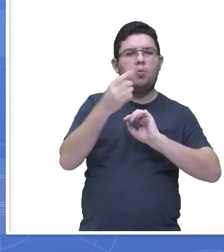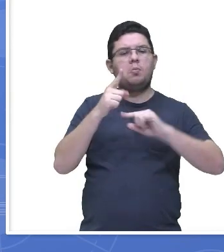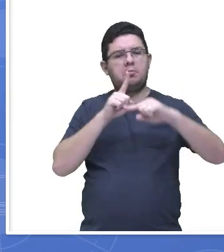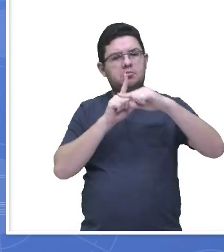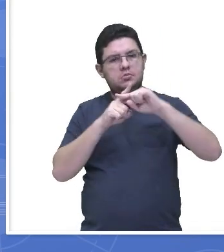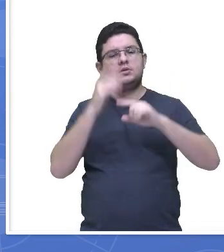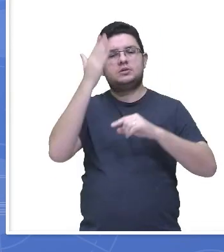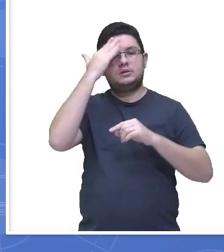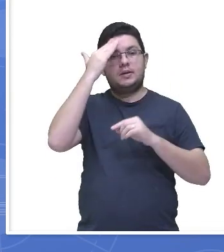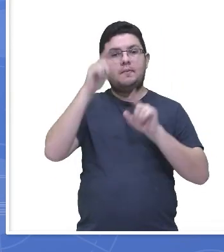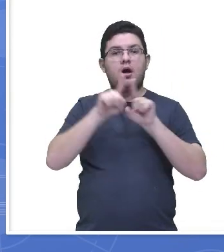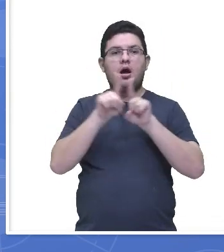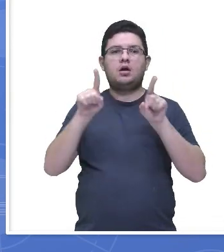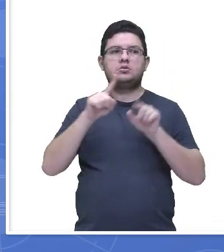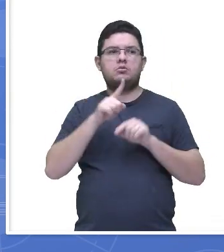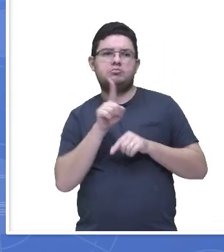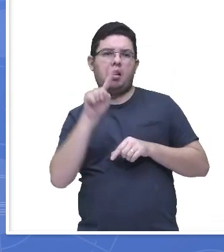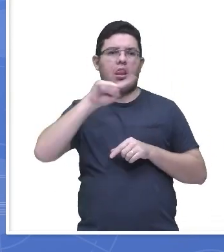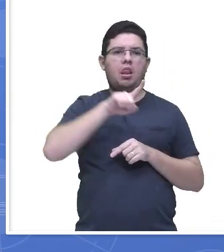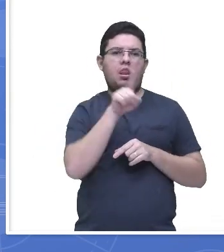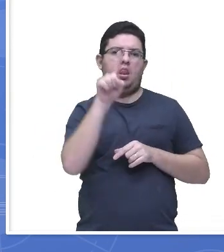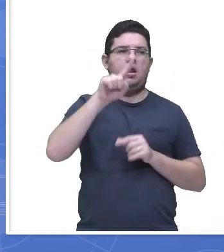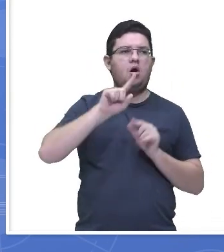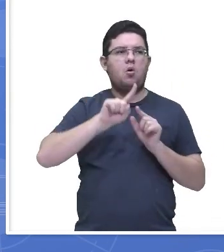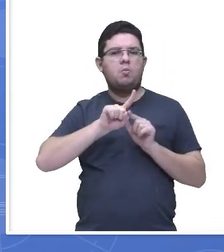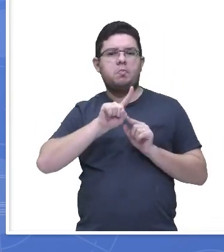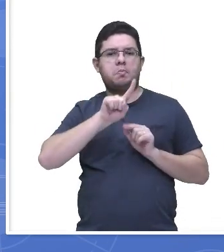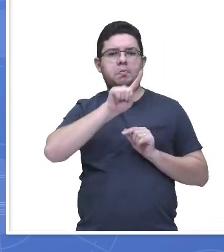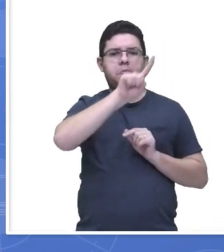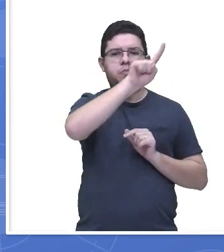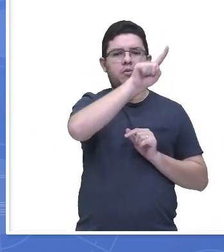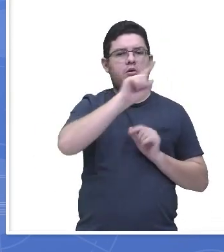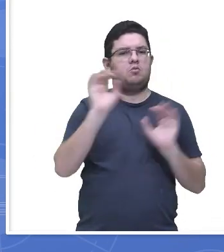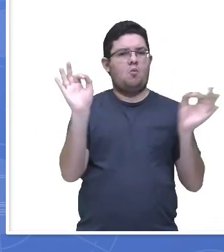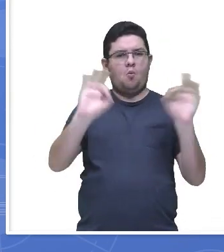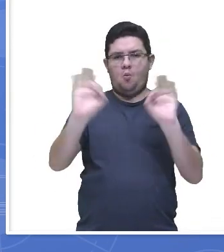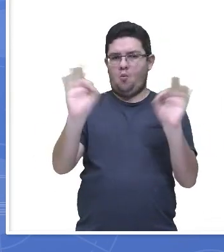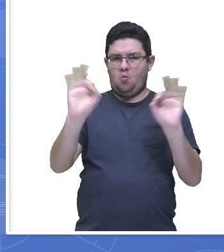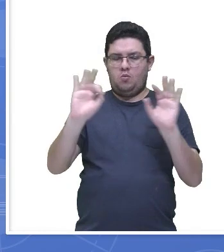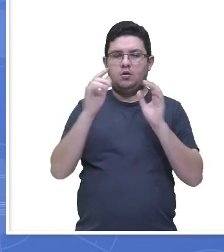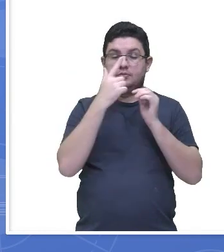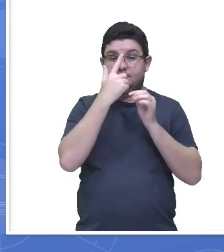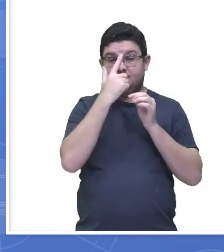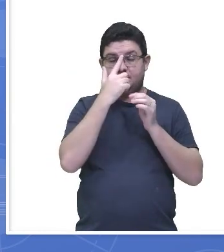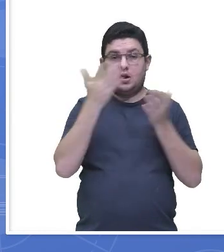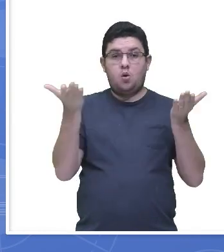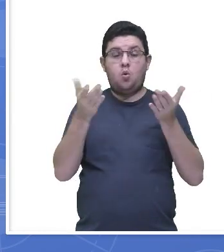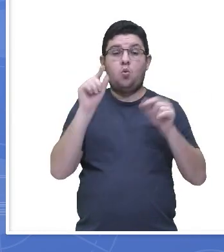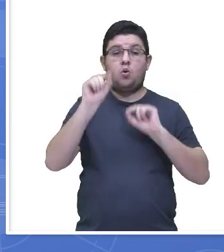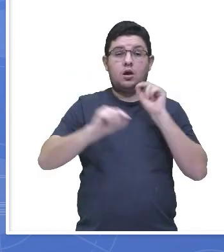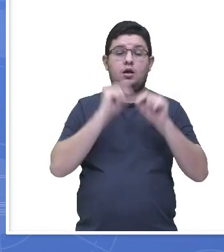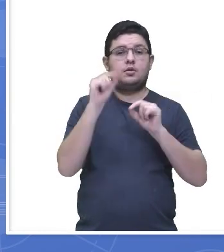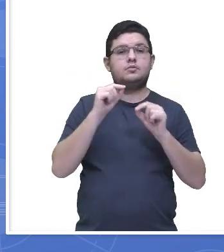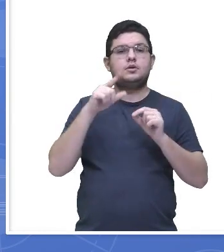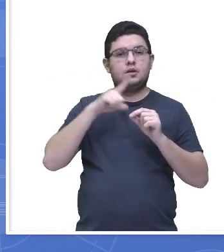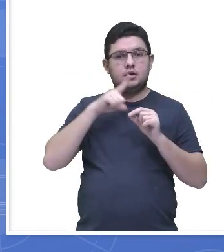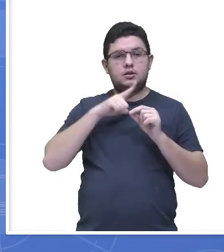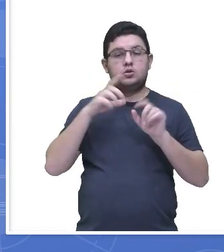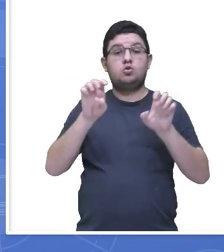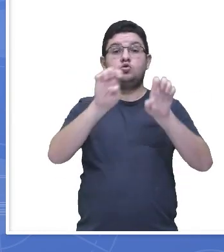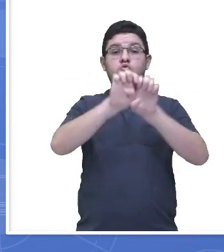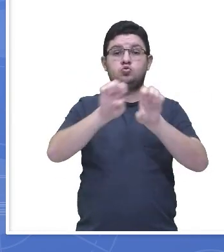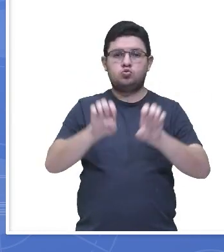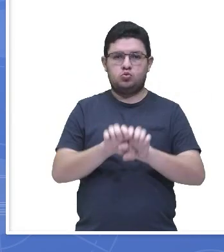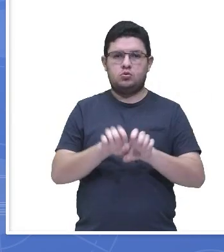dá é a forma da trajetória. Agora vamos às propriedades dos gráficos. Vamos começar com a propriedade do gráfico